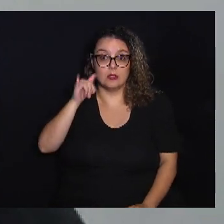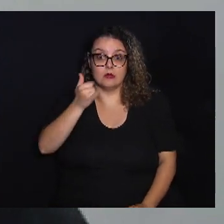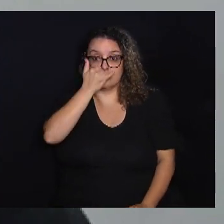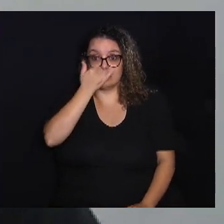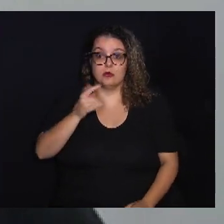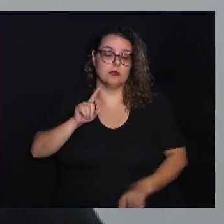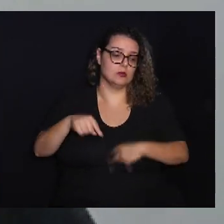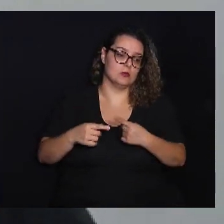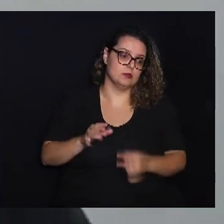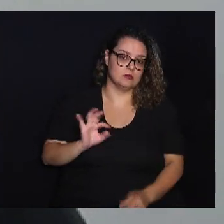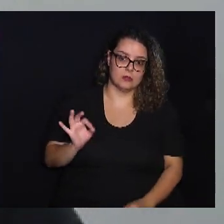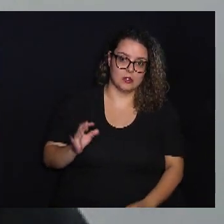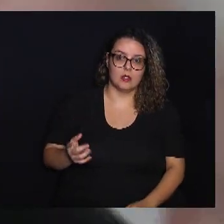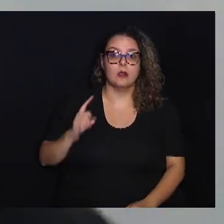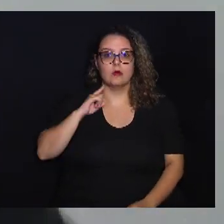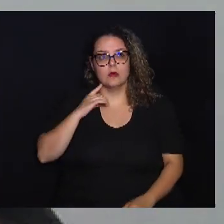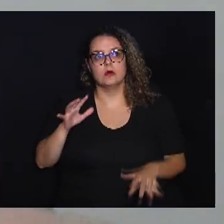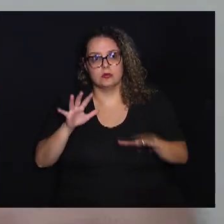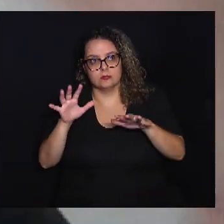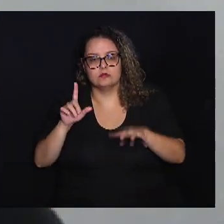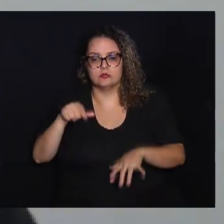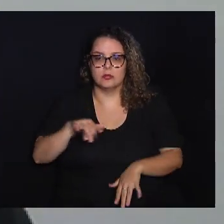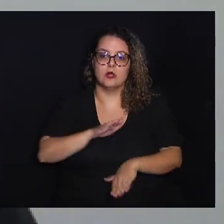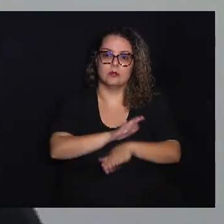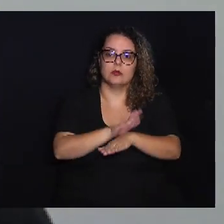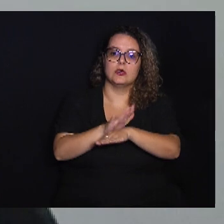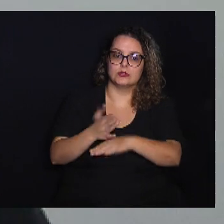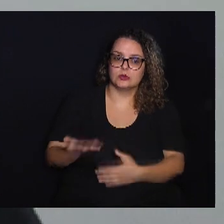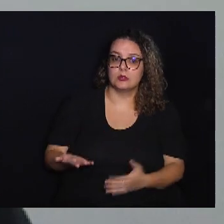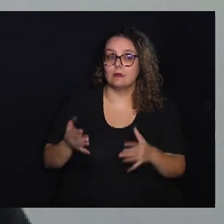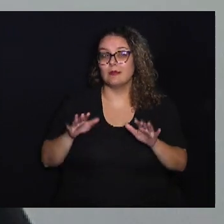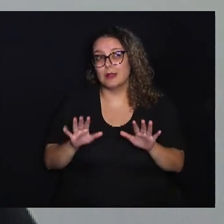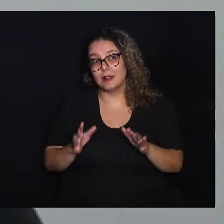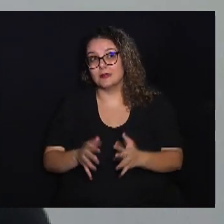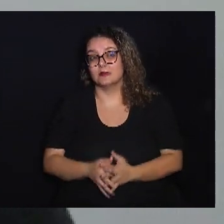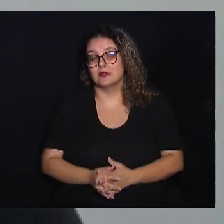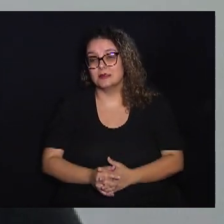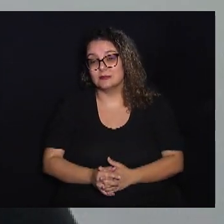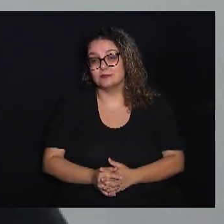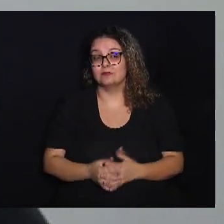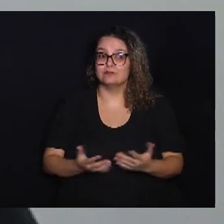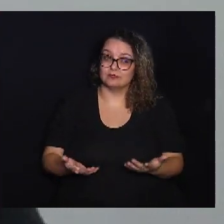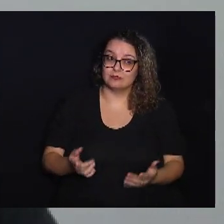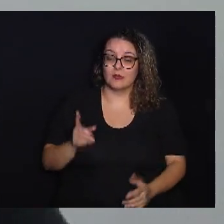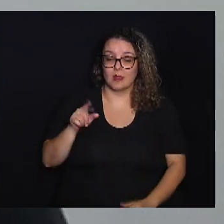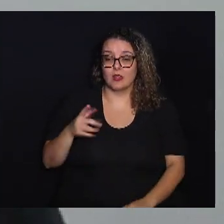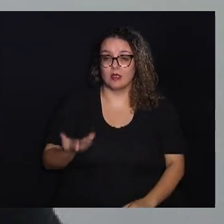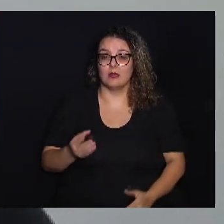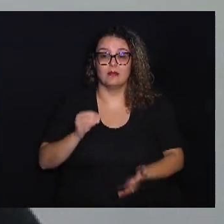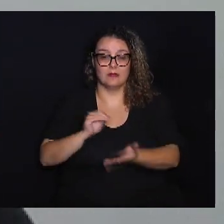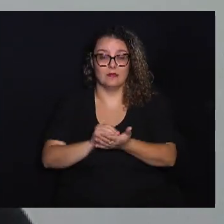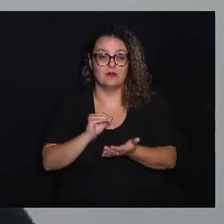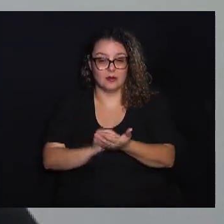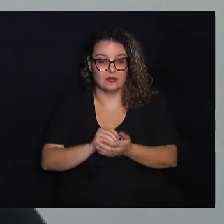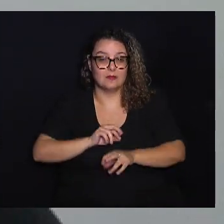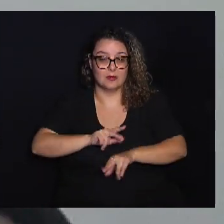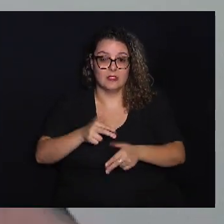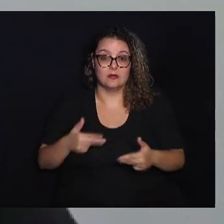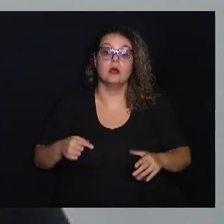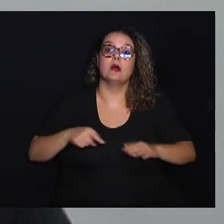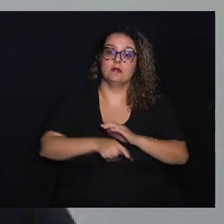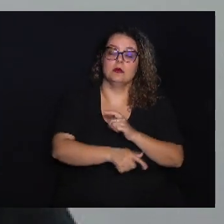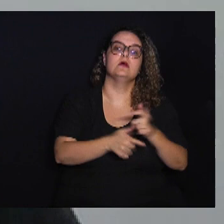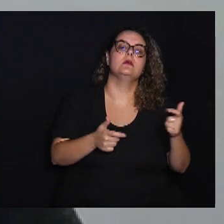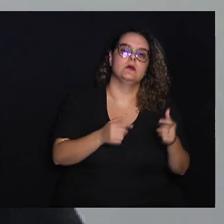mas ainda falta muito, né? Já avançamos muito nos últimos 20 anos, mas ainda falta muita compreensão que talvez